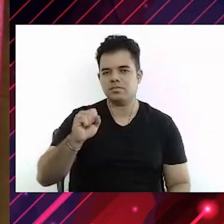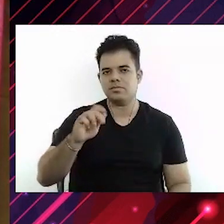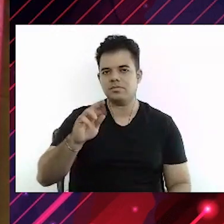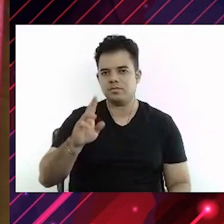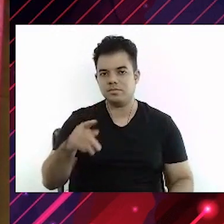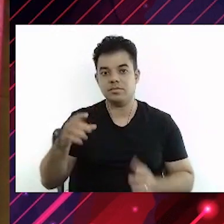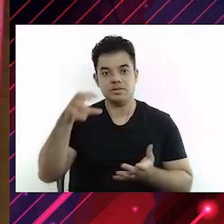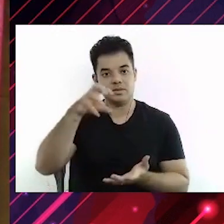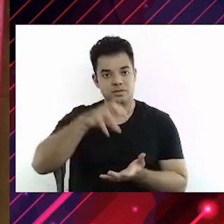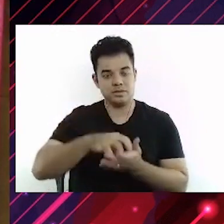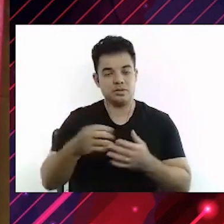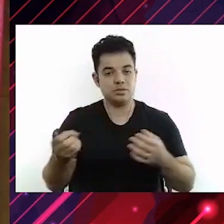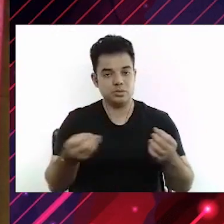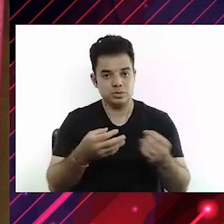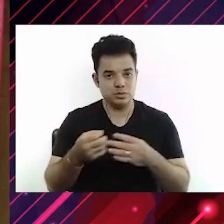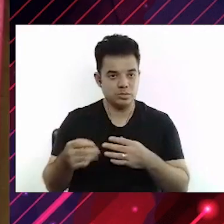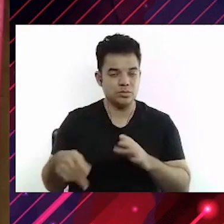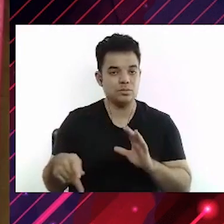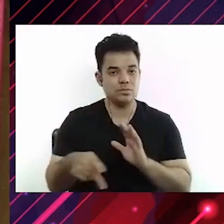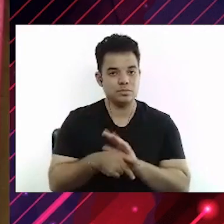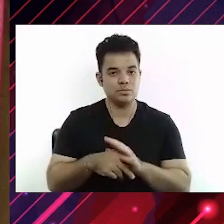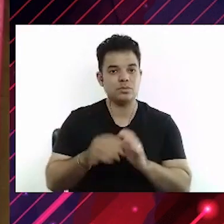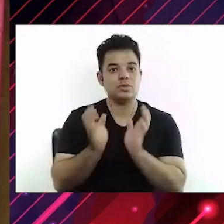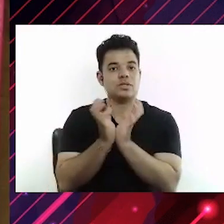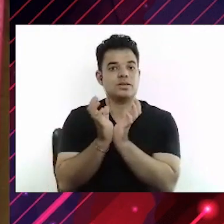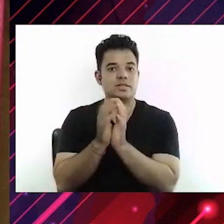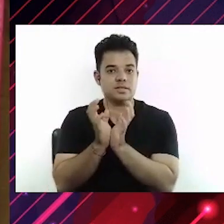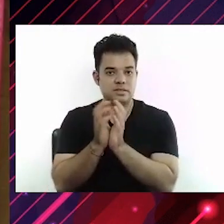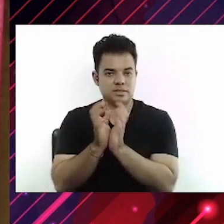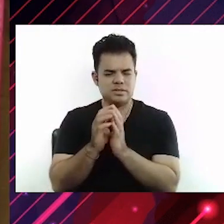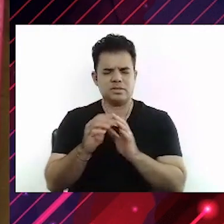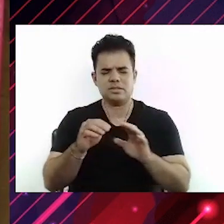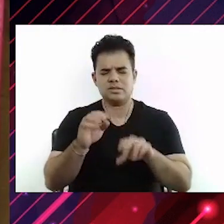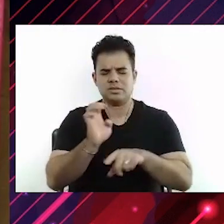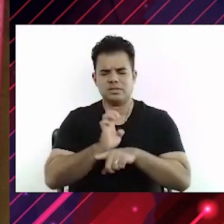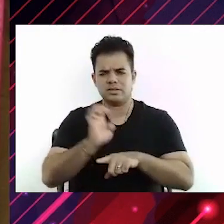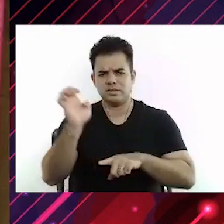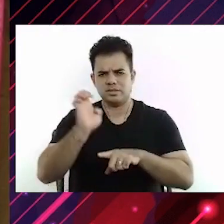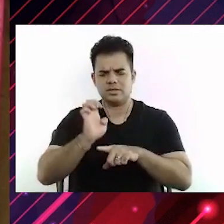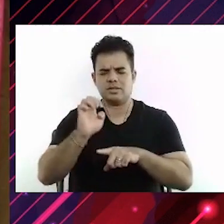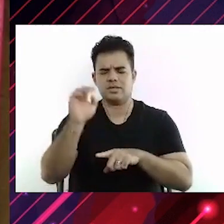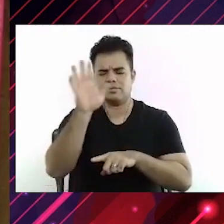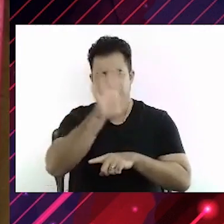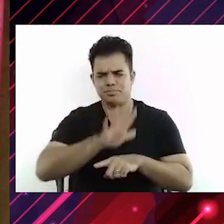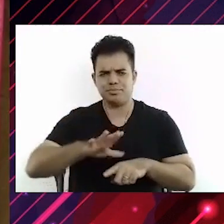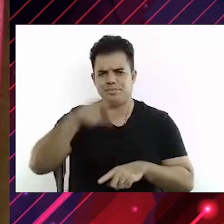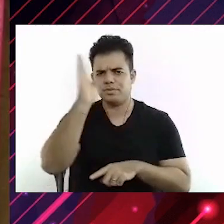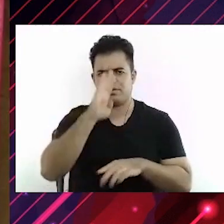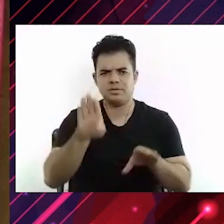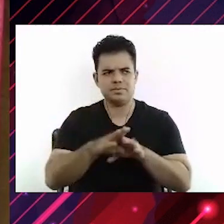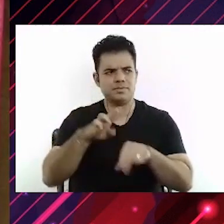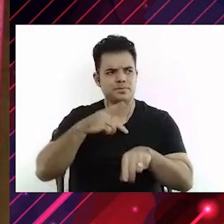privado com sede em Recife, em atuação em vários estados do Brasil e no exterior.